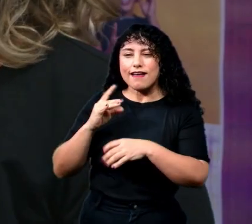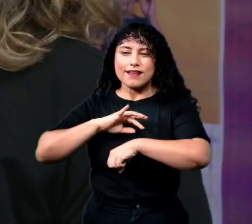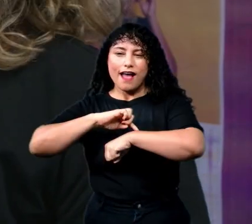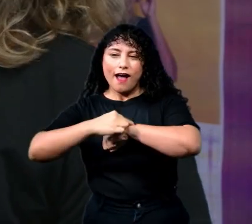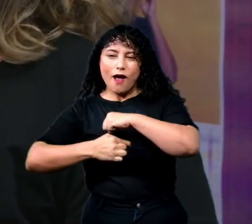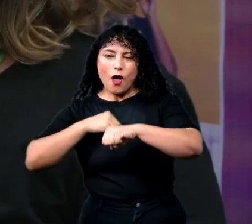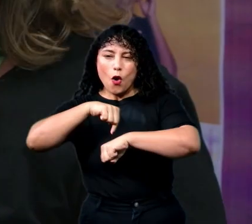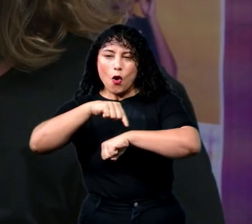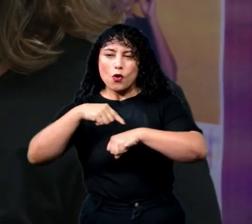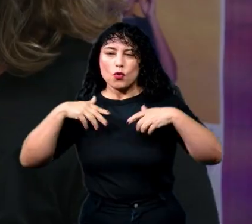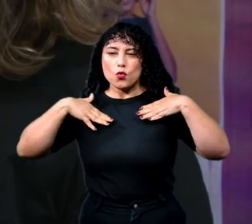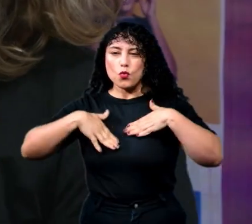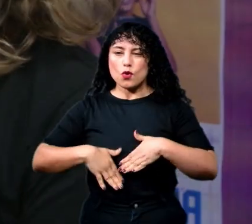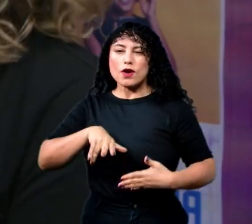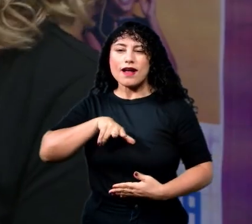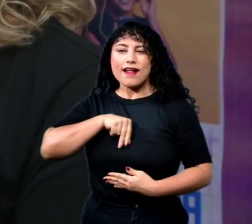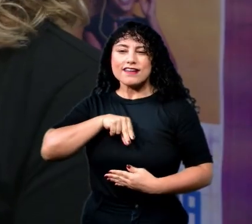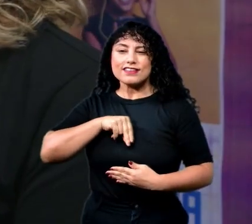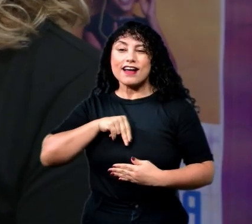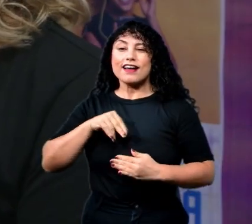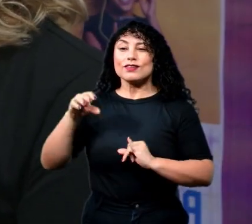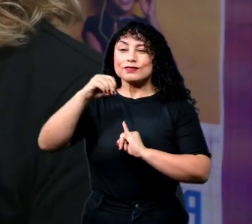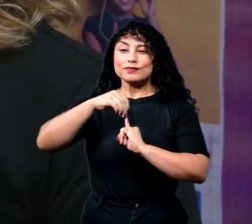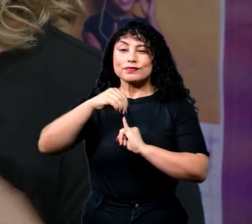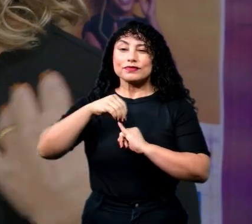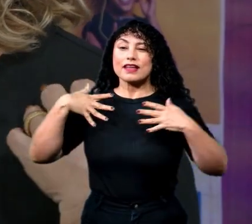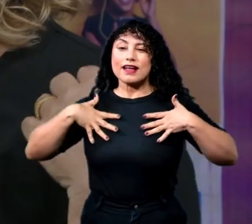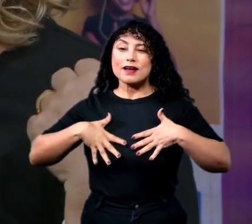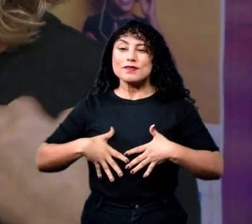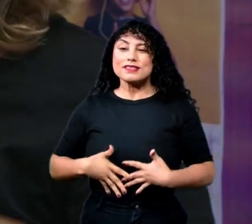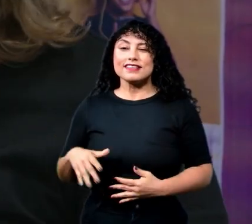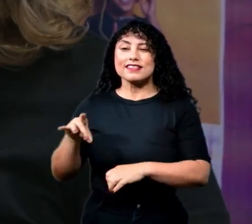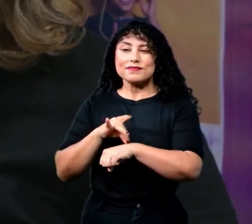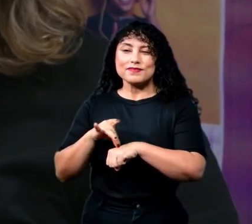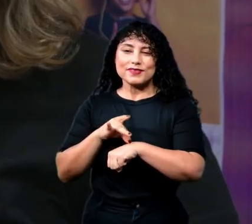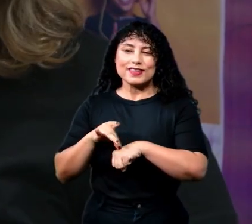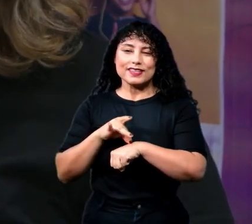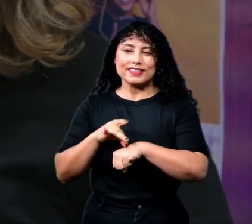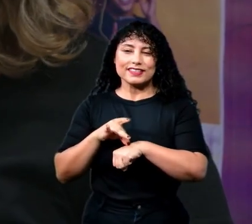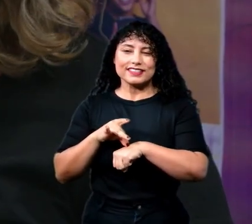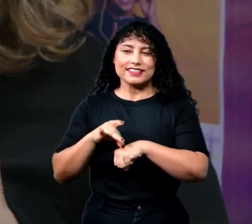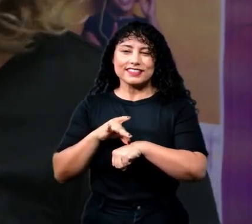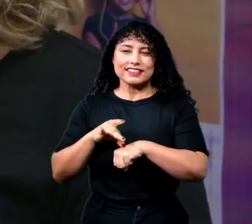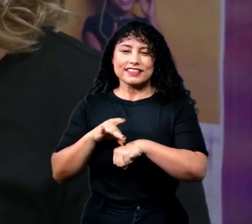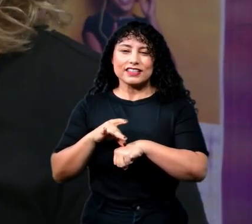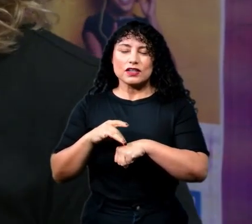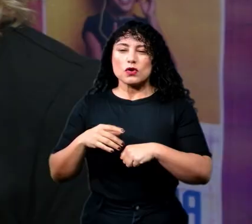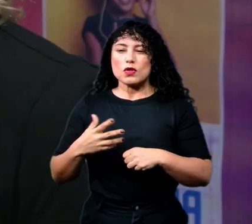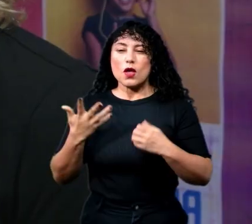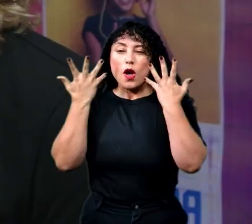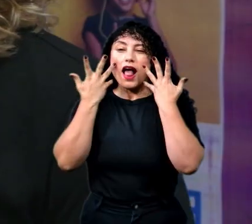relógio, uso crachá do Instituto, de camiseta preta com um